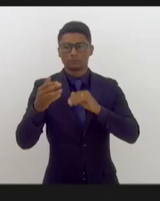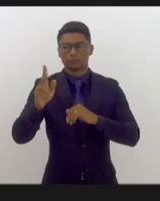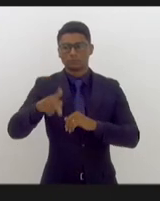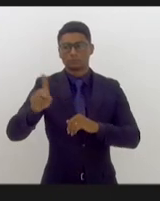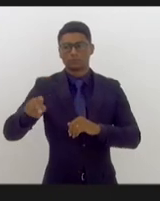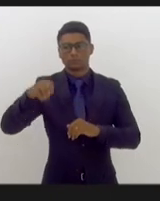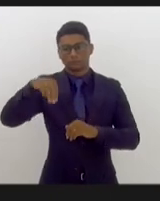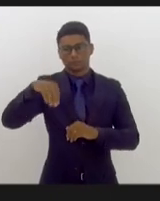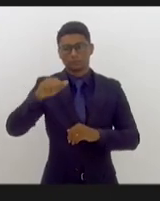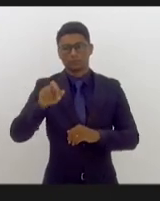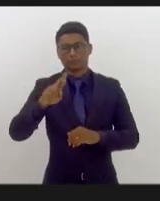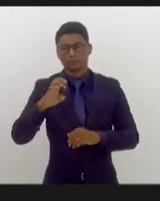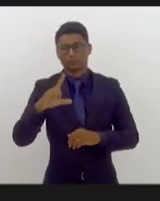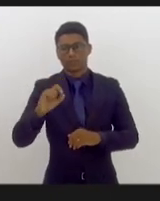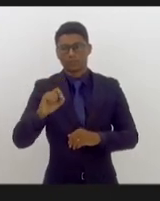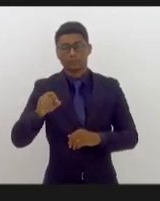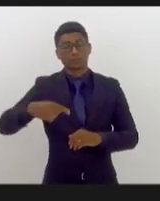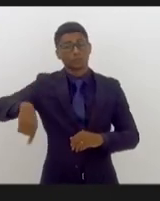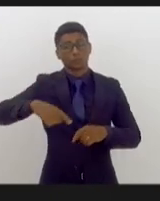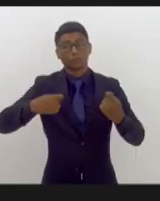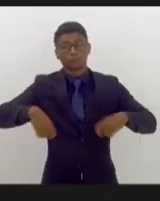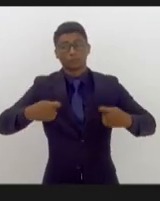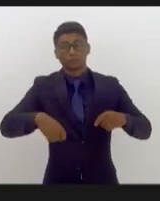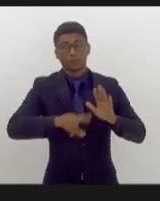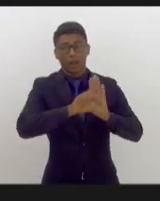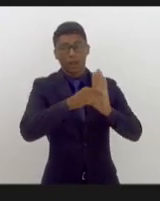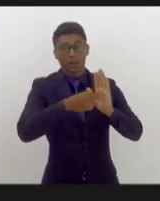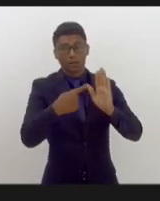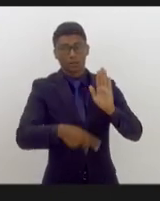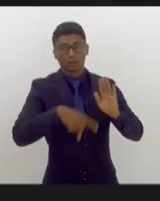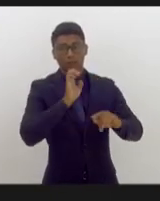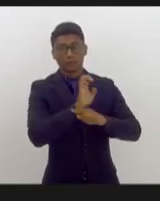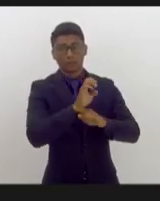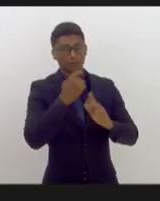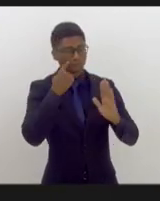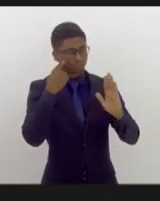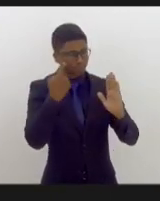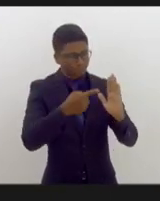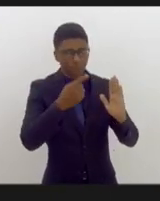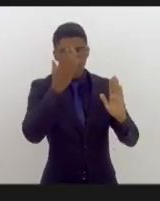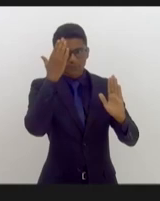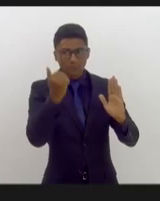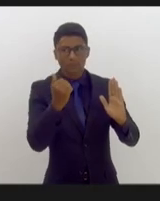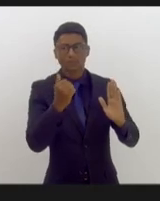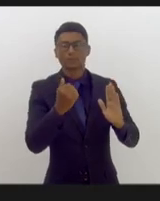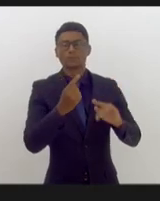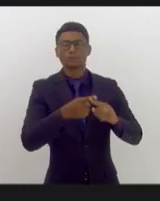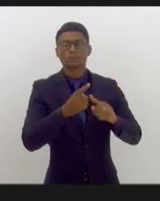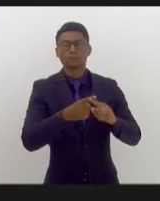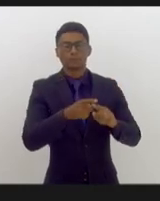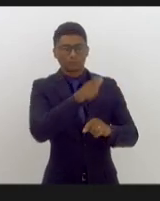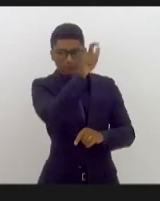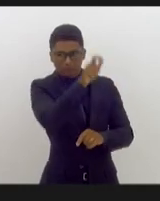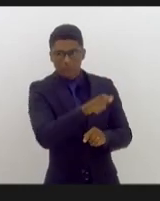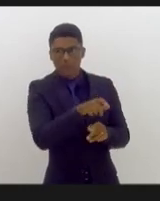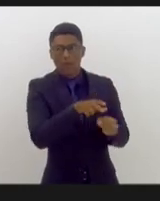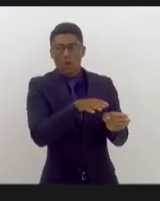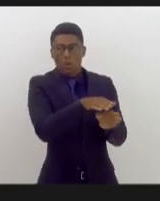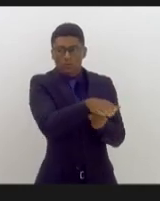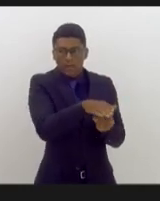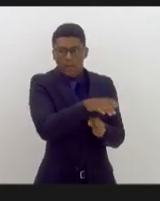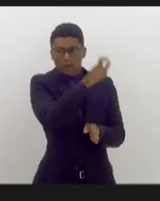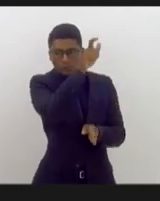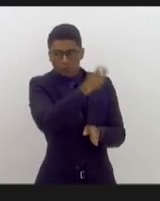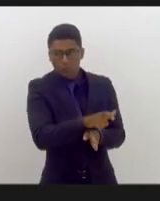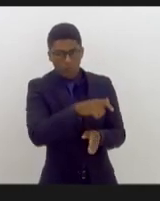precisa revisitar a legislação estadual e saber se esse mandato realmente de 2 anos para esse conselheiro eleito no Congresso, se